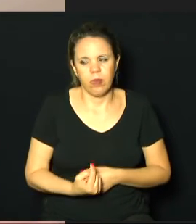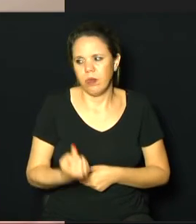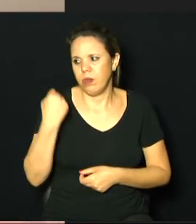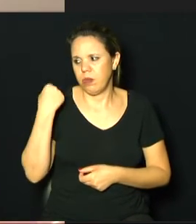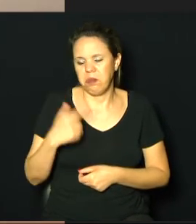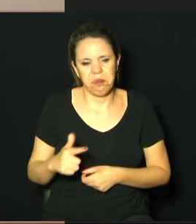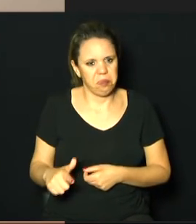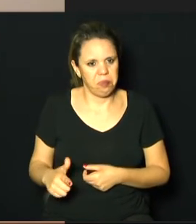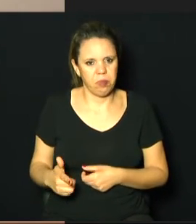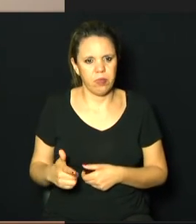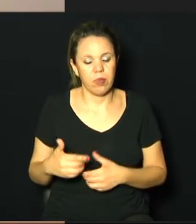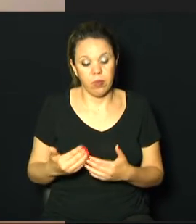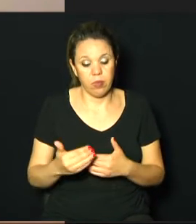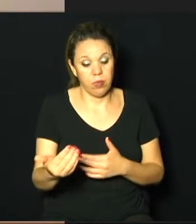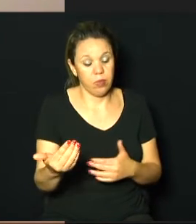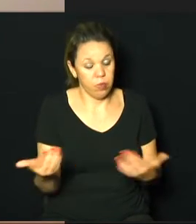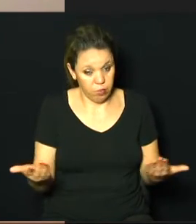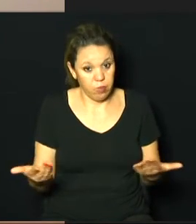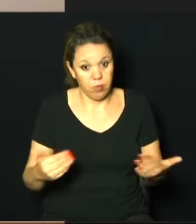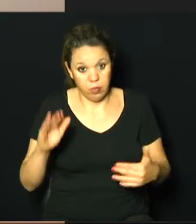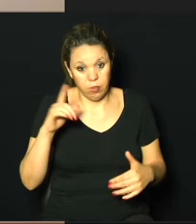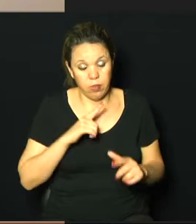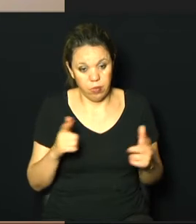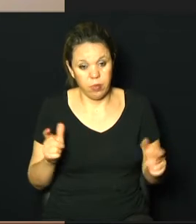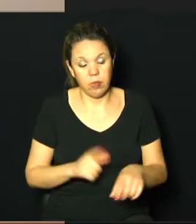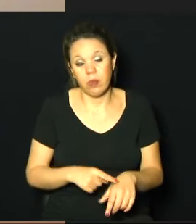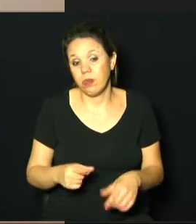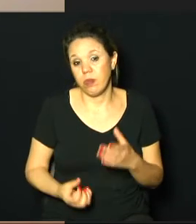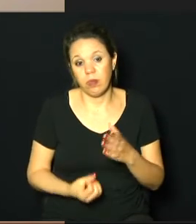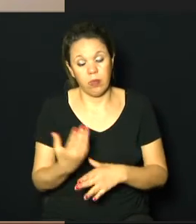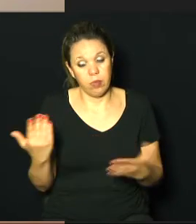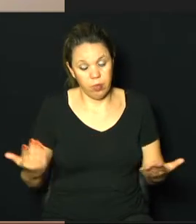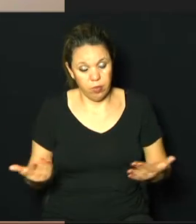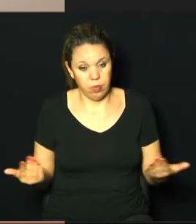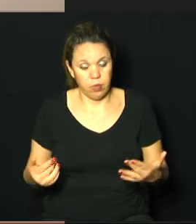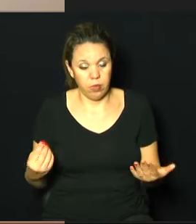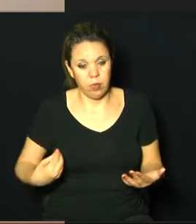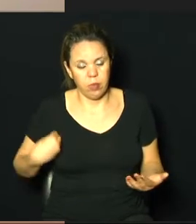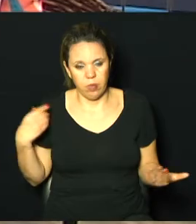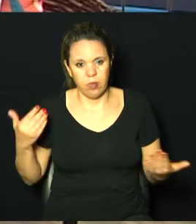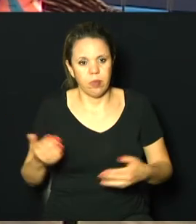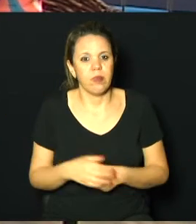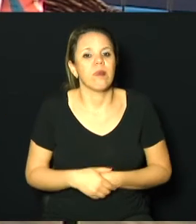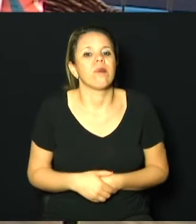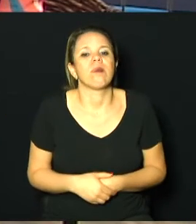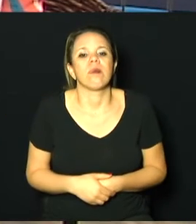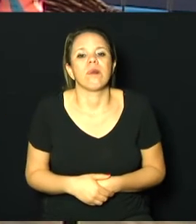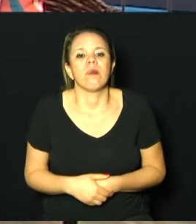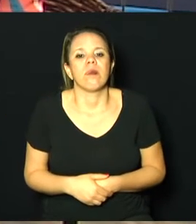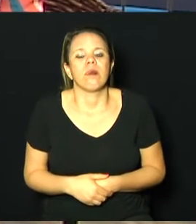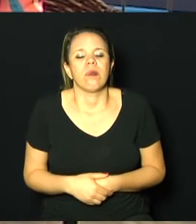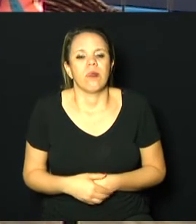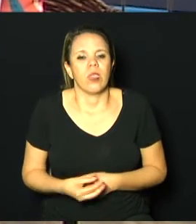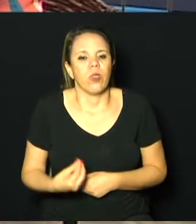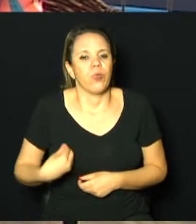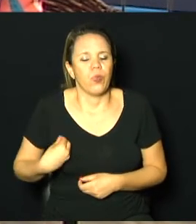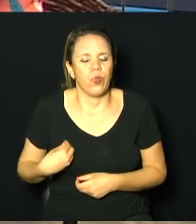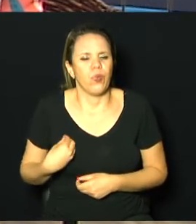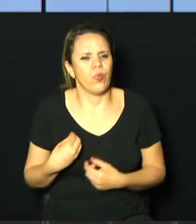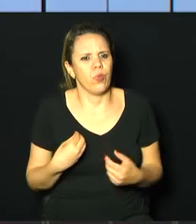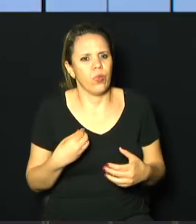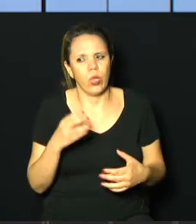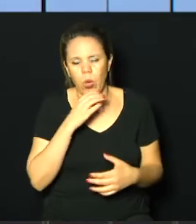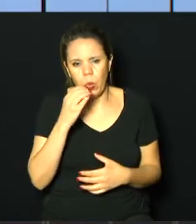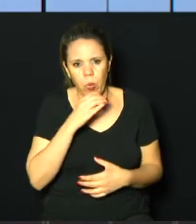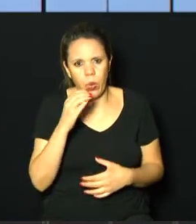nós não tínhamos tem dado espaço para a criatividade nesse tempo que nós estamos agora. A gente leva uma vida muito agitada,